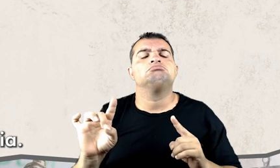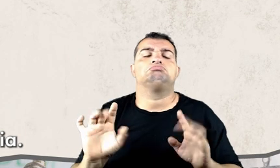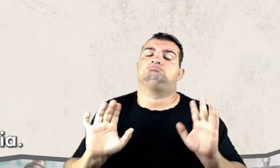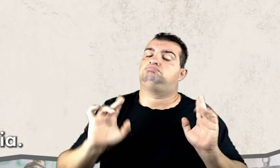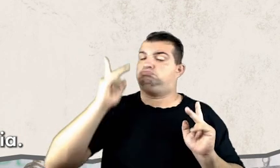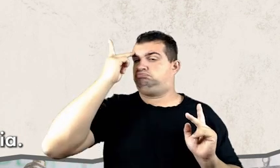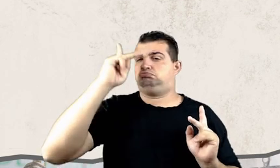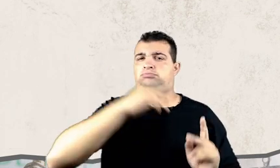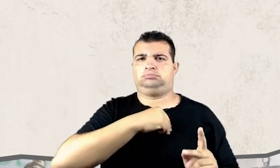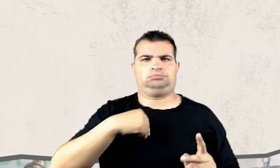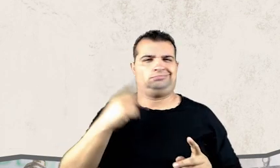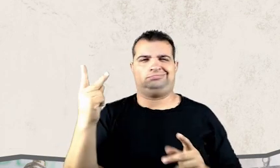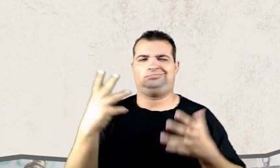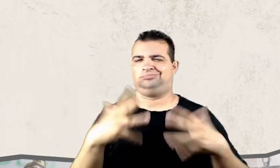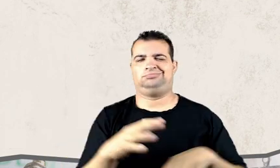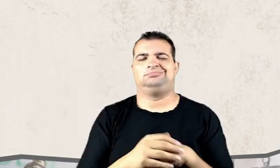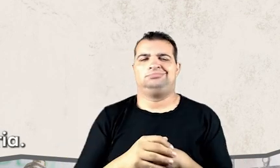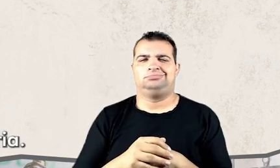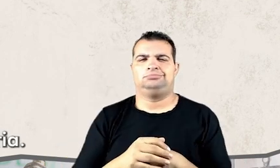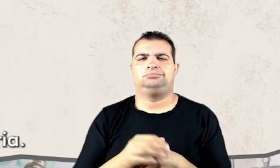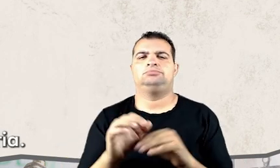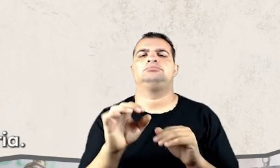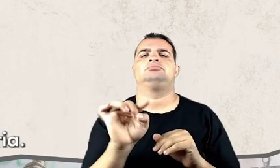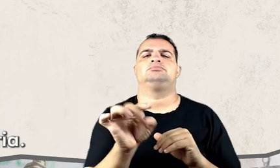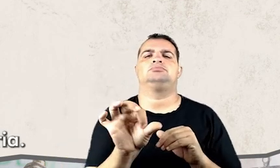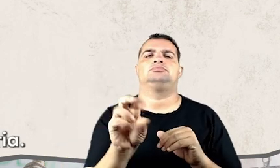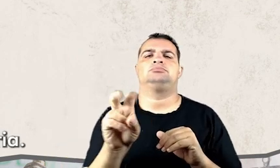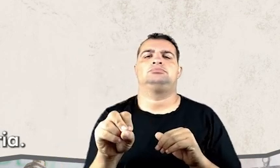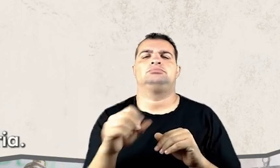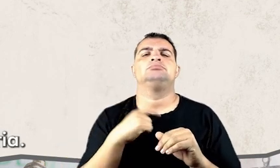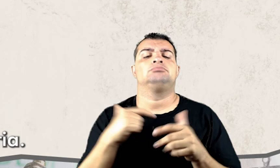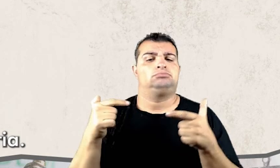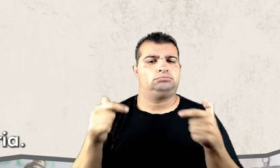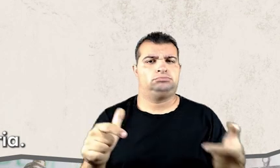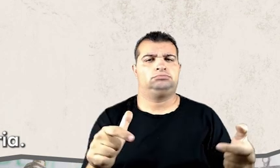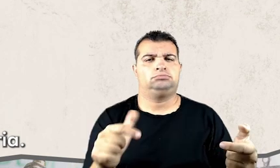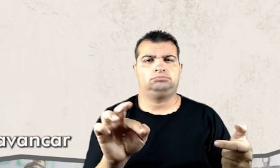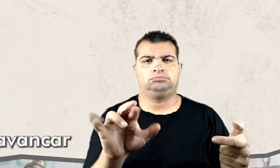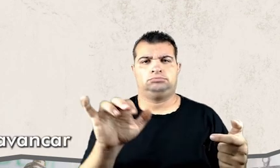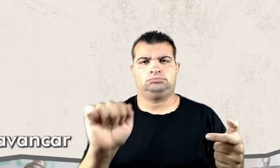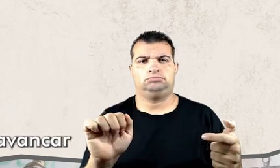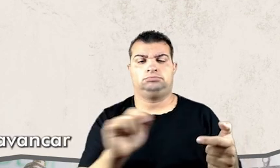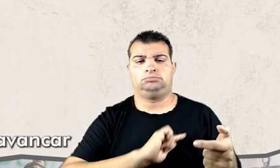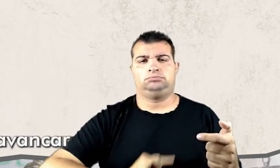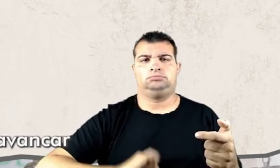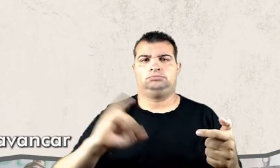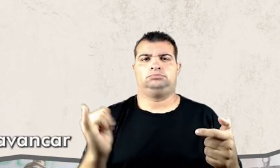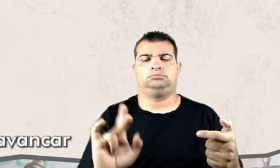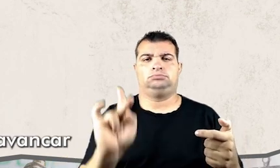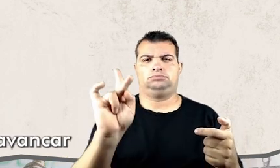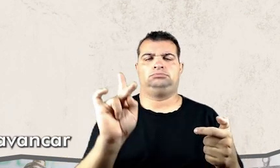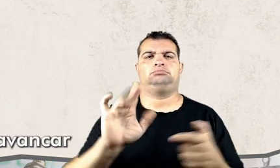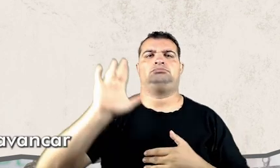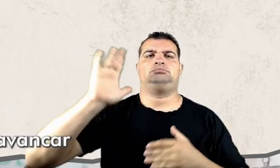não? Dependia. Os médicos não queriam. Na década de 50, o mundo está sob a Guerra Fria. Por aqui, o governo